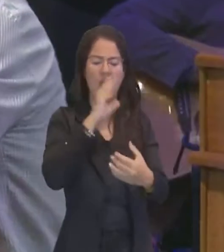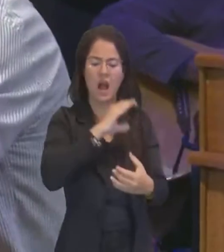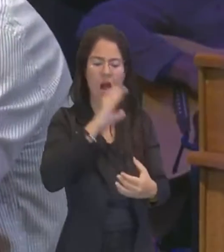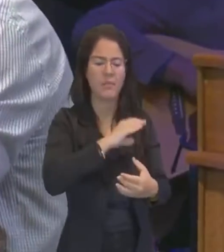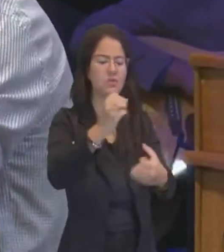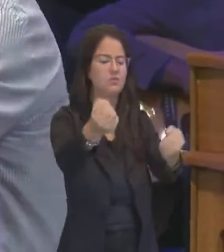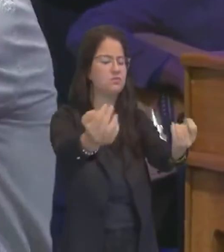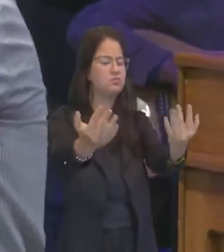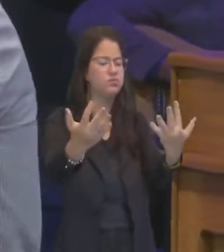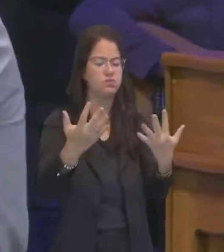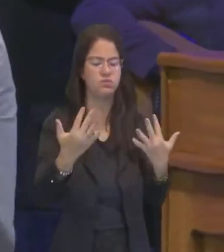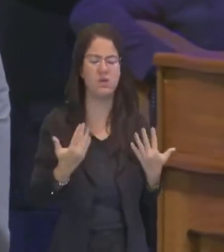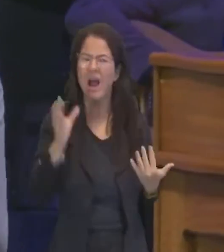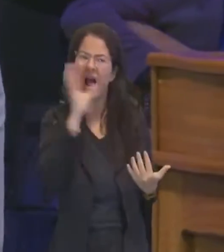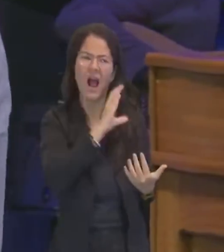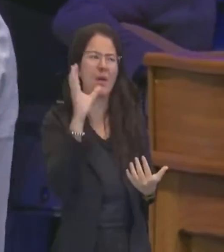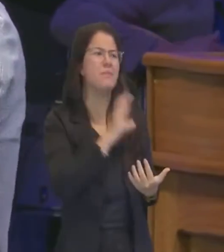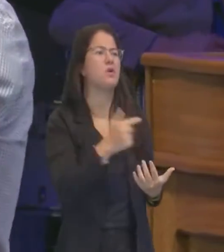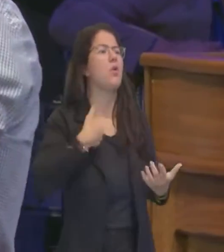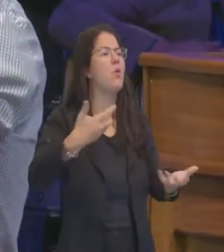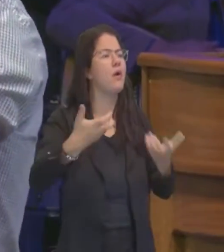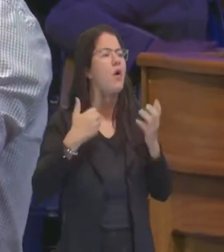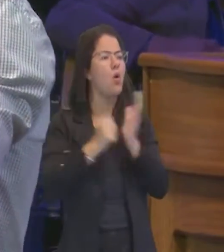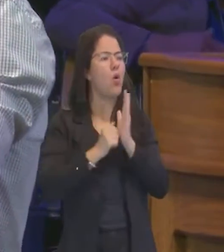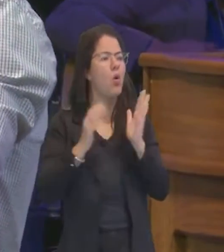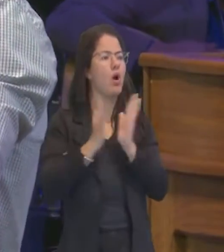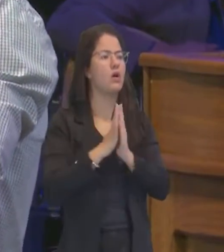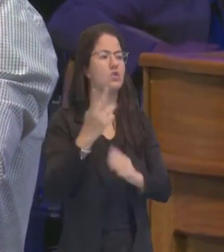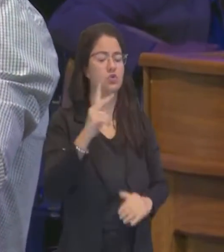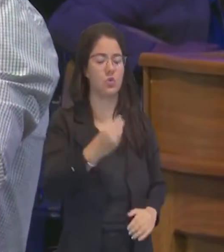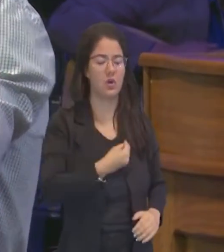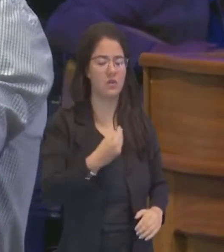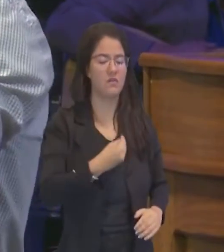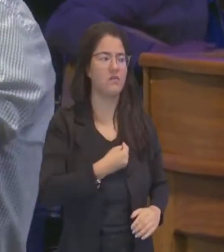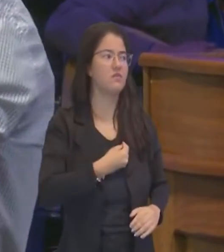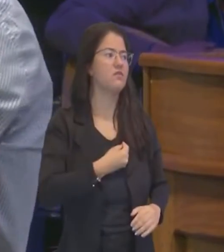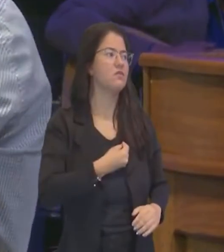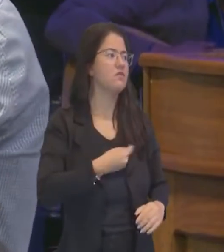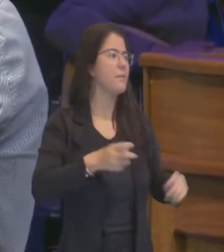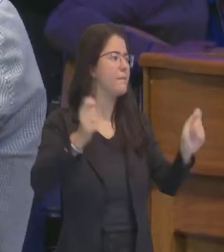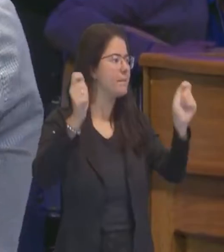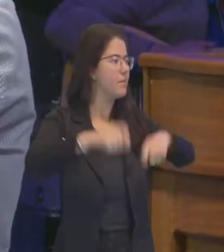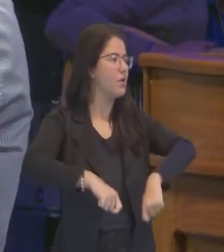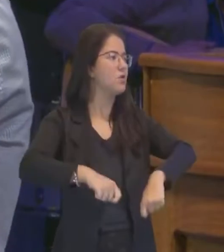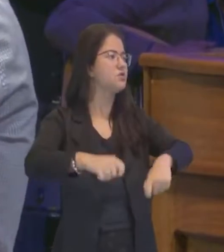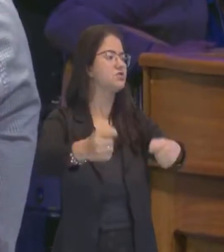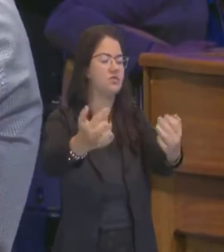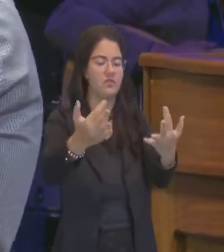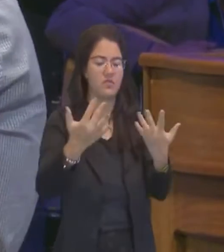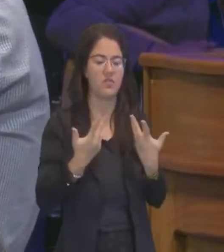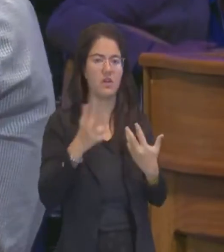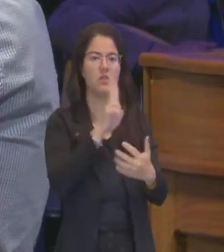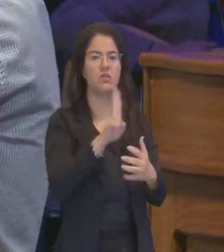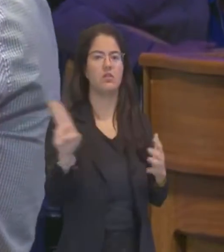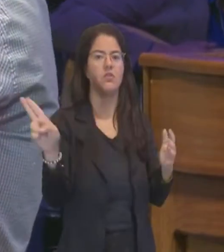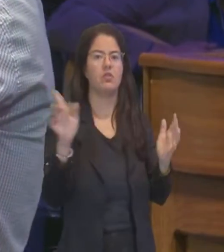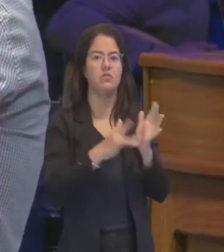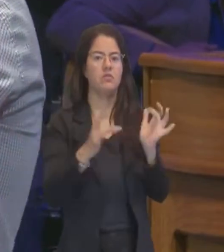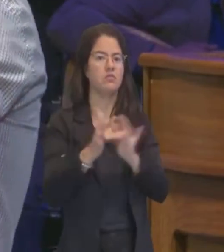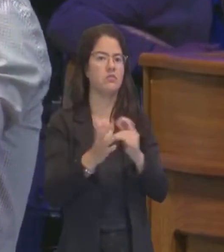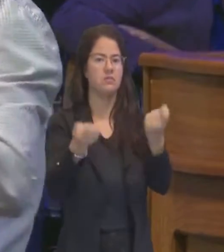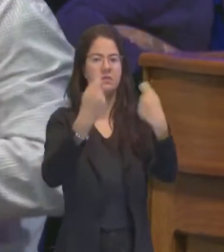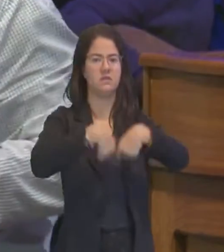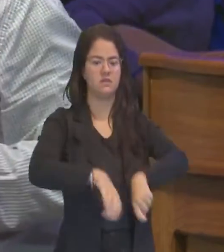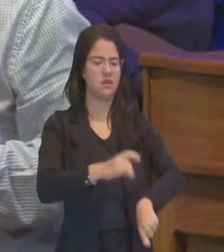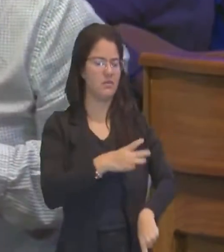vir aqui à frente. Eu quero orar com você. Saia do seu lugar agora, pode vir em nome de Jesus. Não tenha medo, não